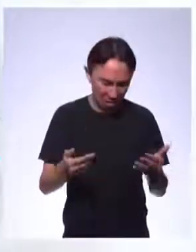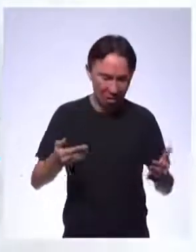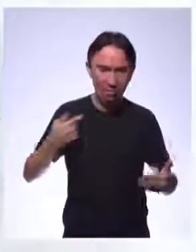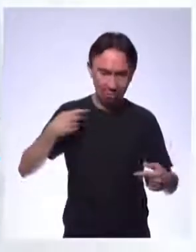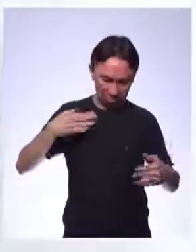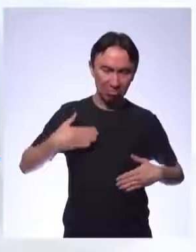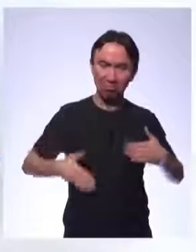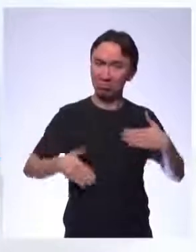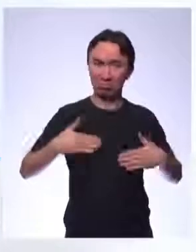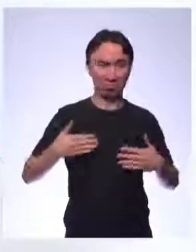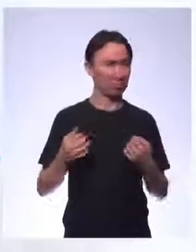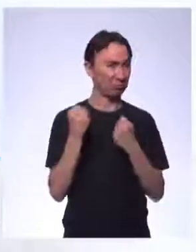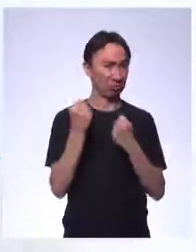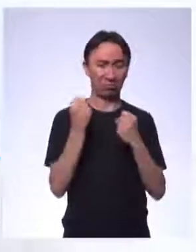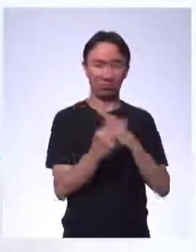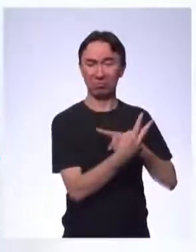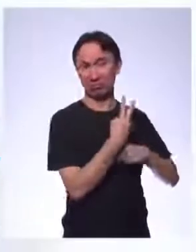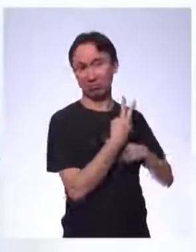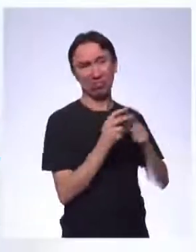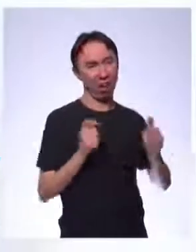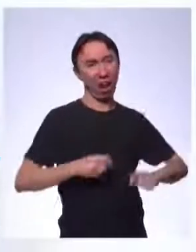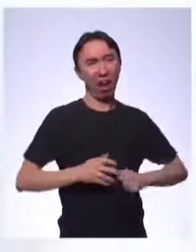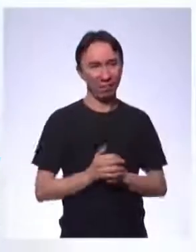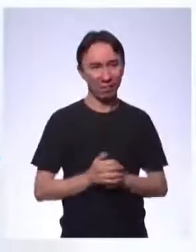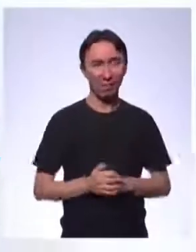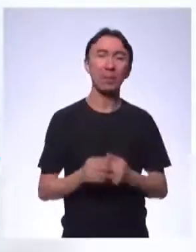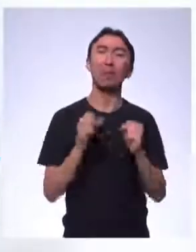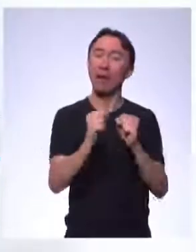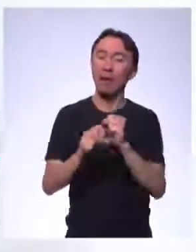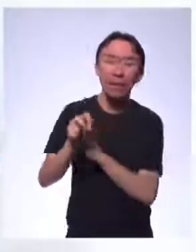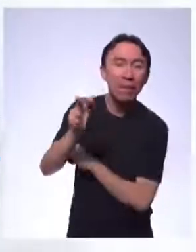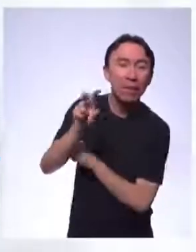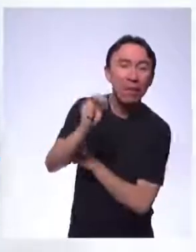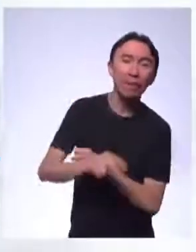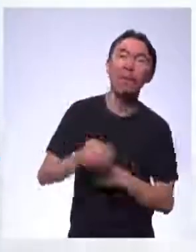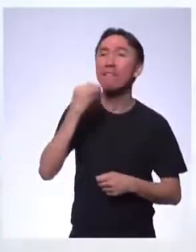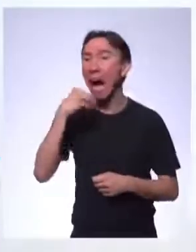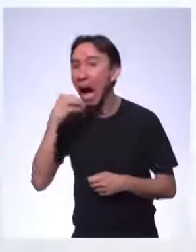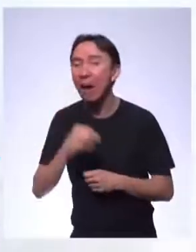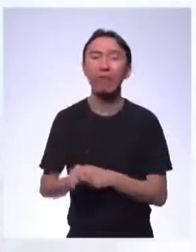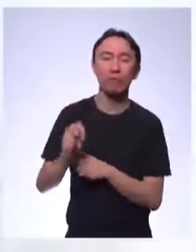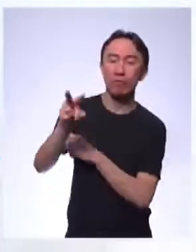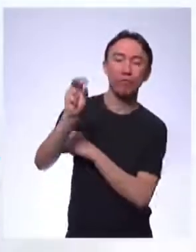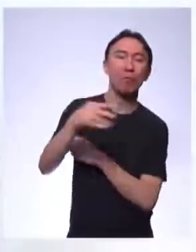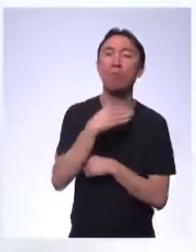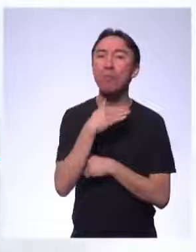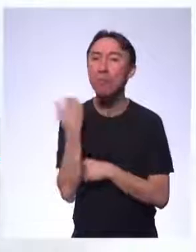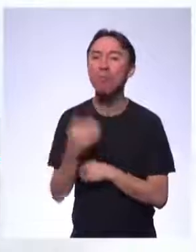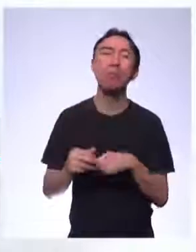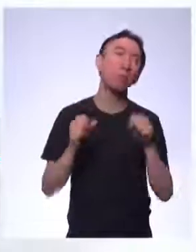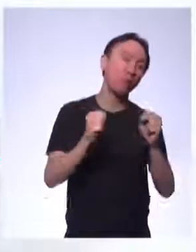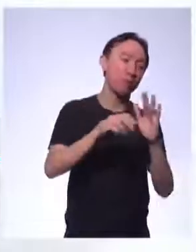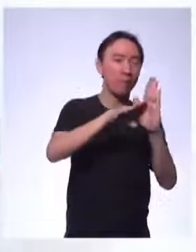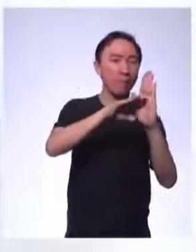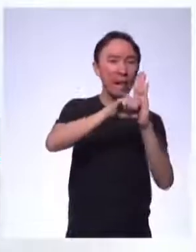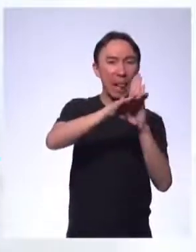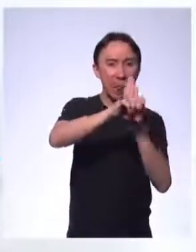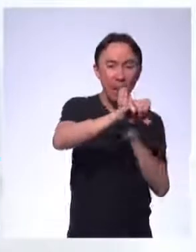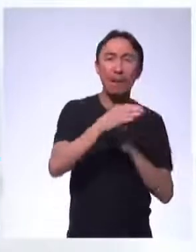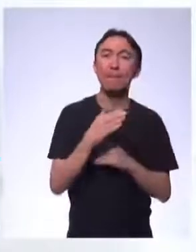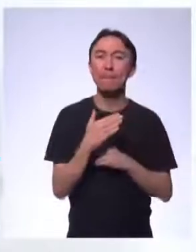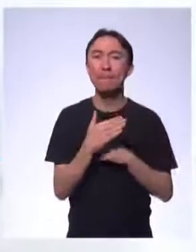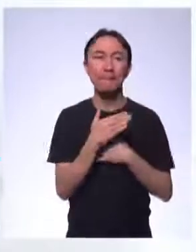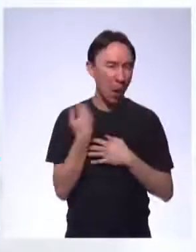vírus enfraquecido, eu pego esse vírus inativado, eu pego essa bactéria morta e aí eu injeto no meu